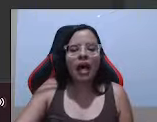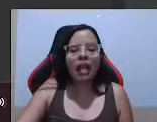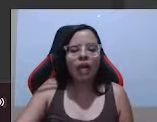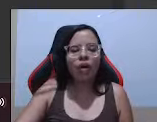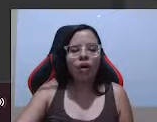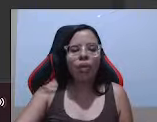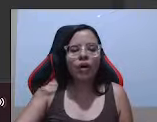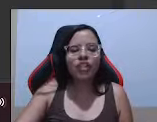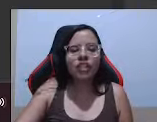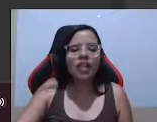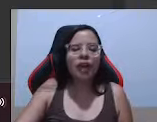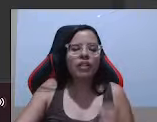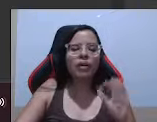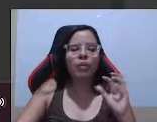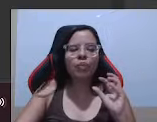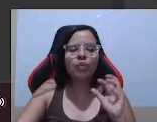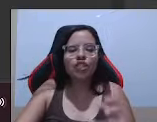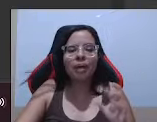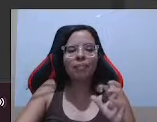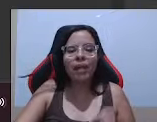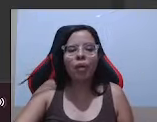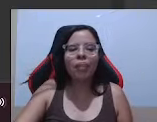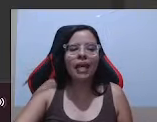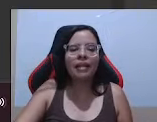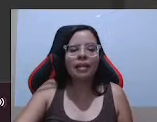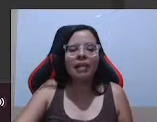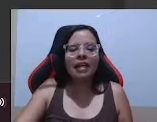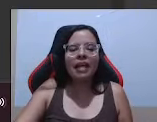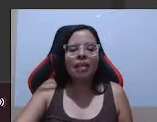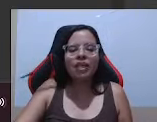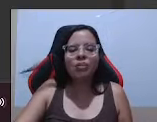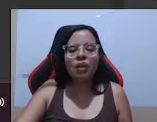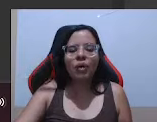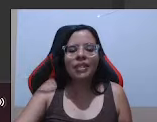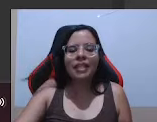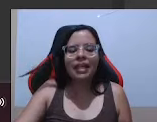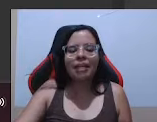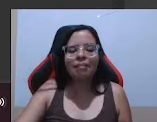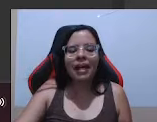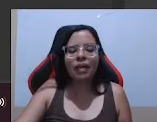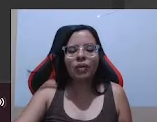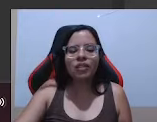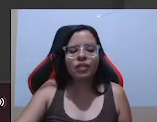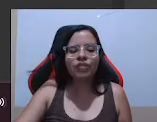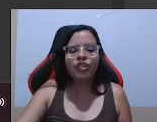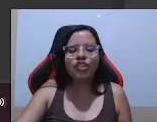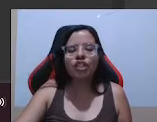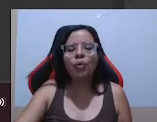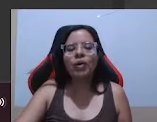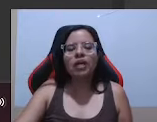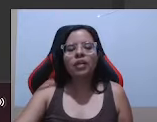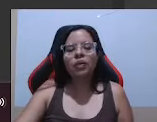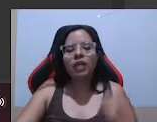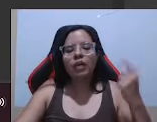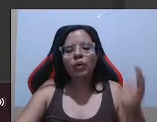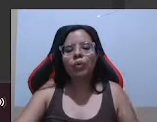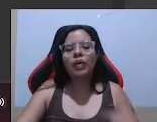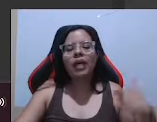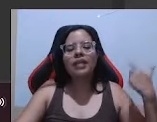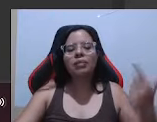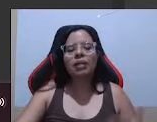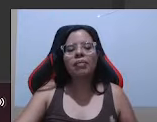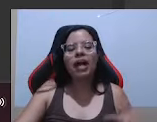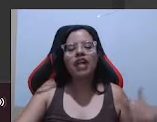acordo ali com o edital. Então é uma apostila bem completa. E a mesma coisa aqui para a educação infantil. Então tem